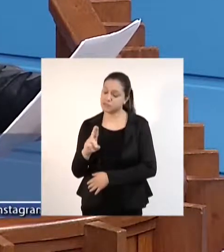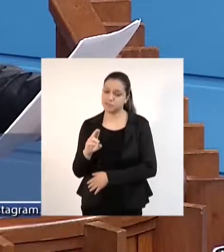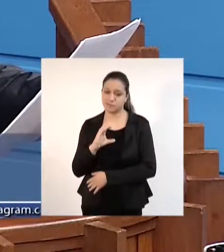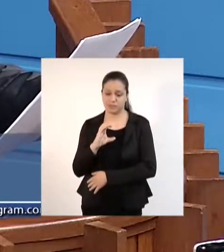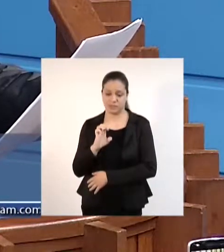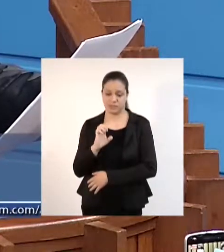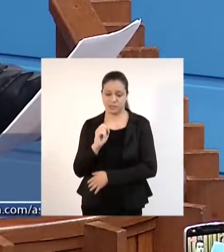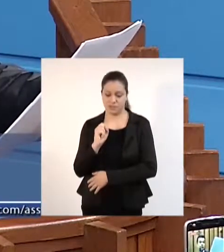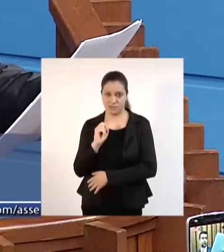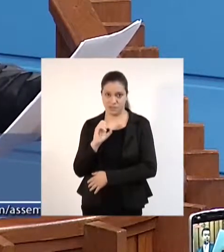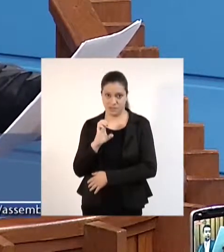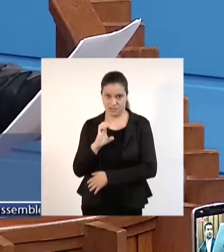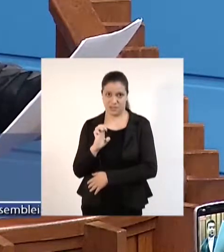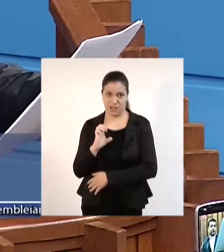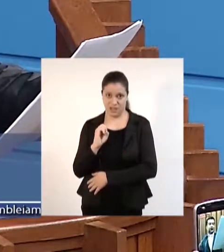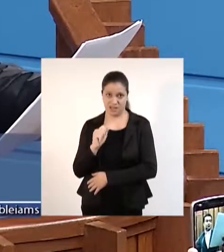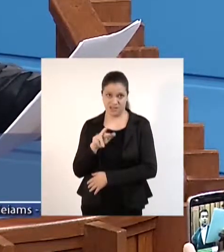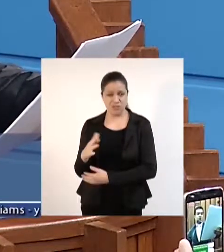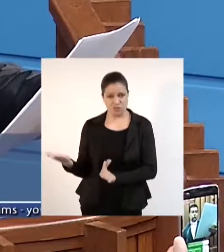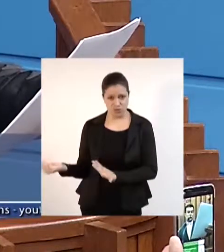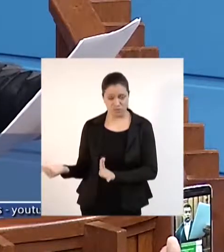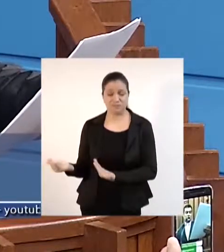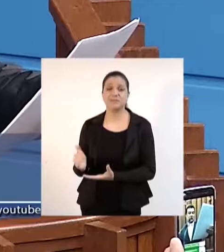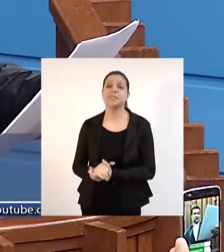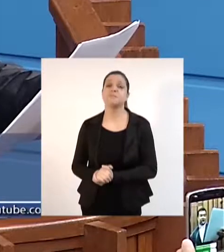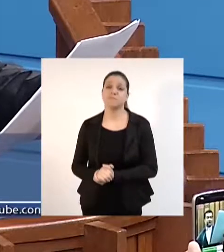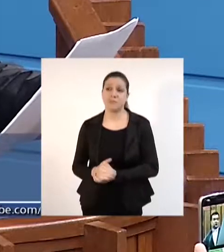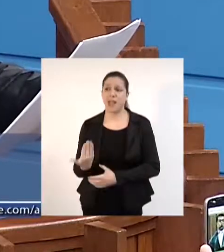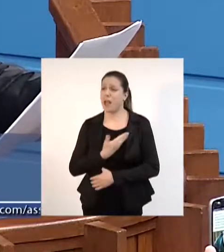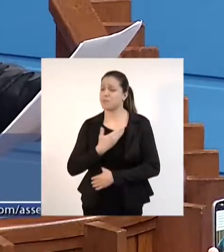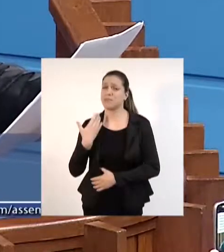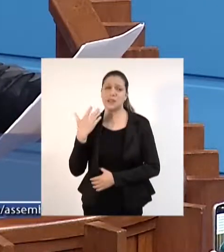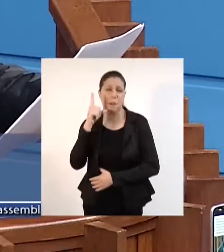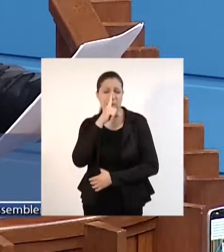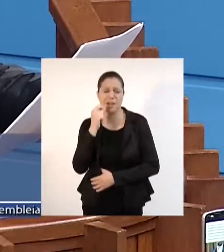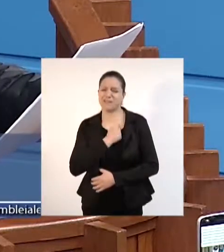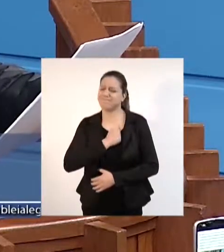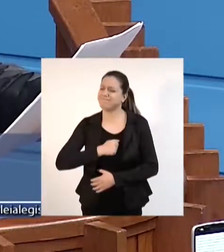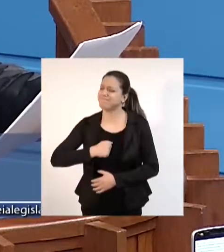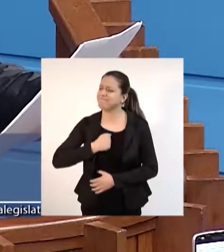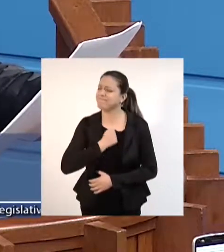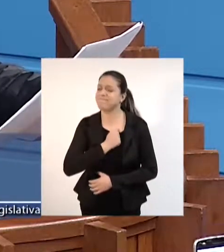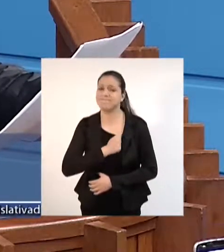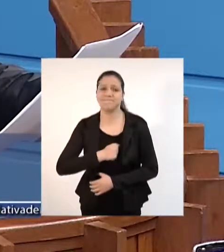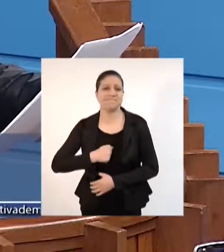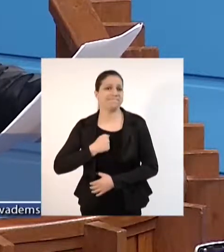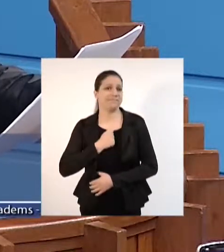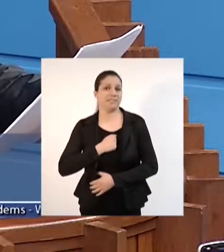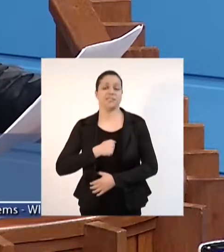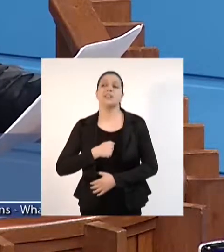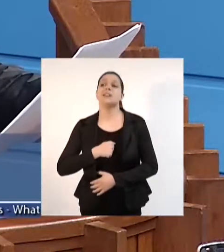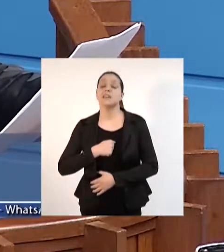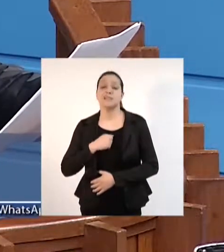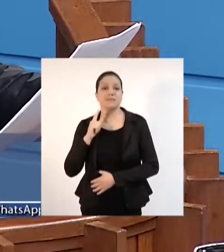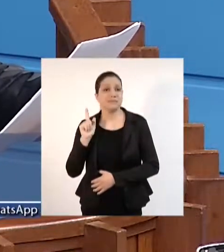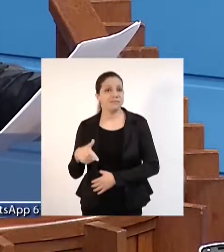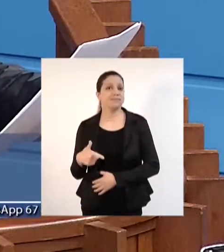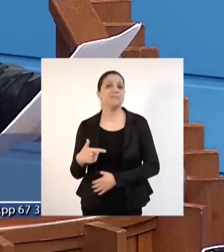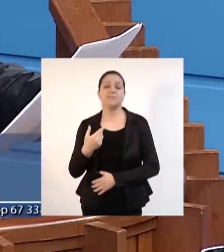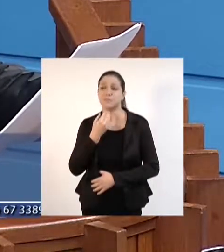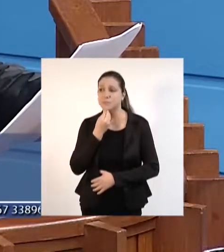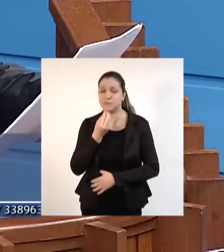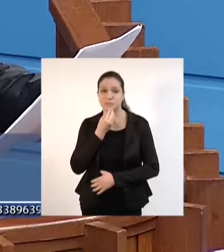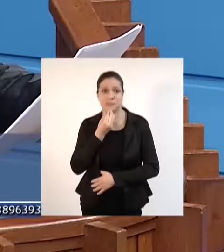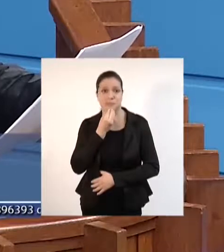da mãe, da família e dos amigos, mas também entre os seus. Deixou questionamentos sobre o ambiente onde passava, ao menos metade